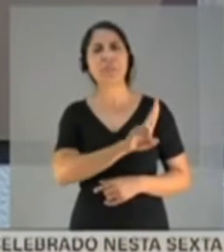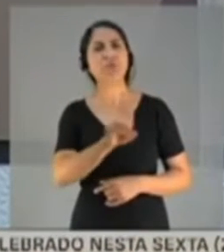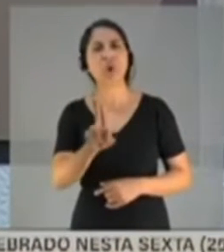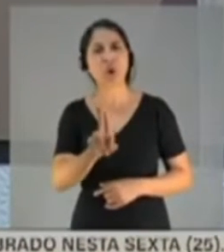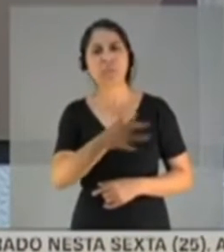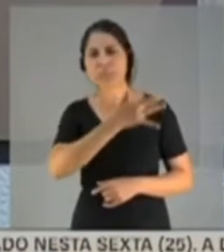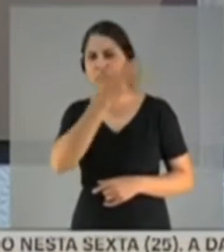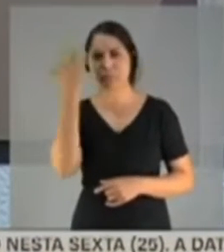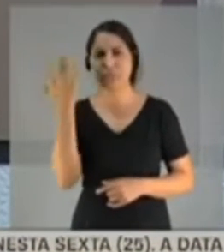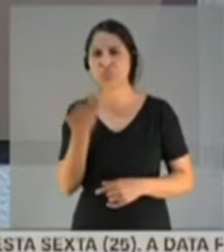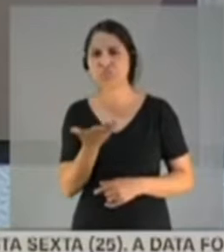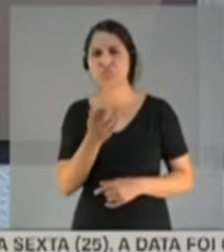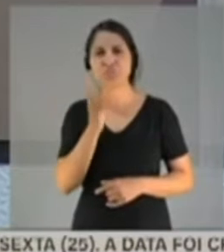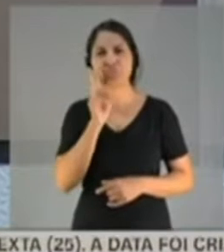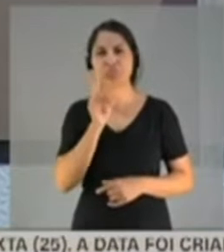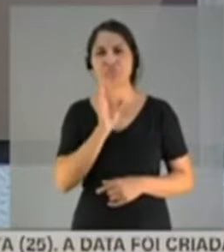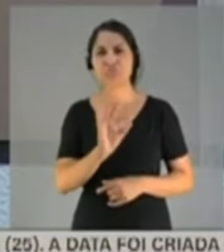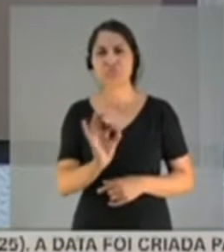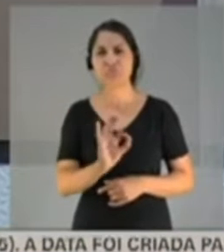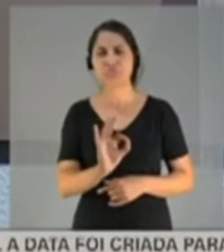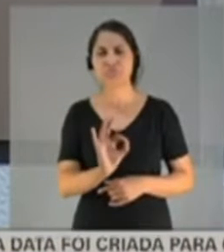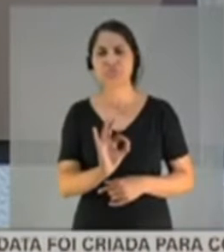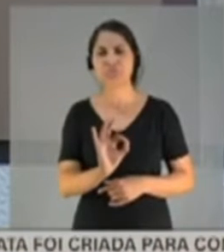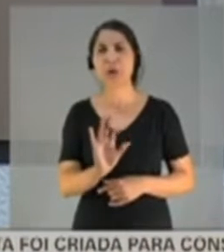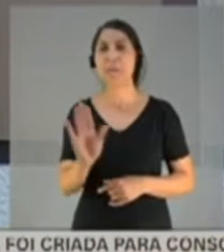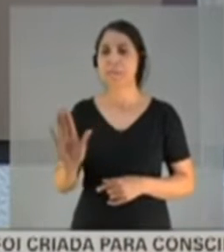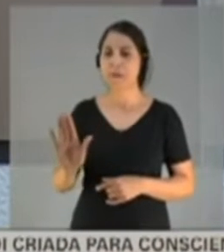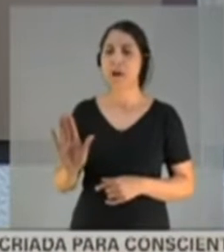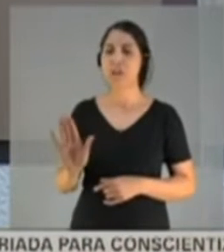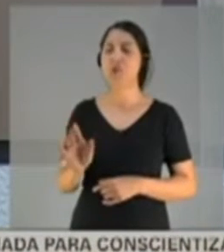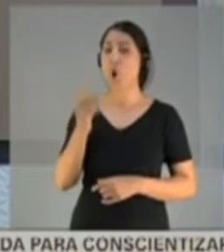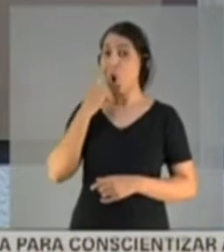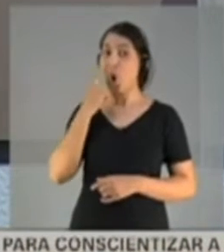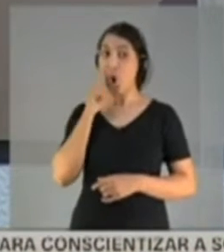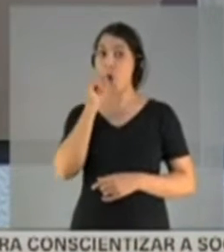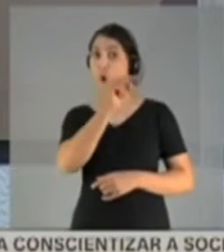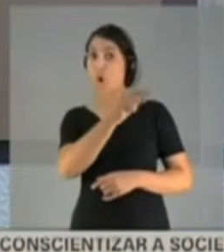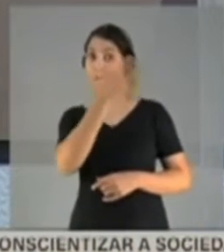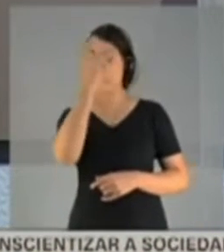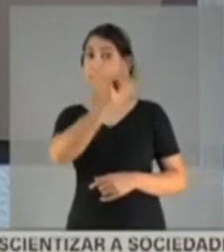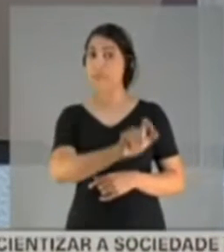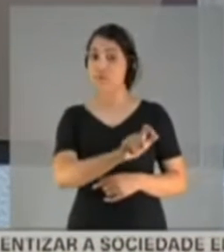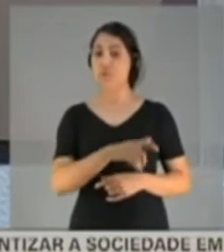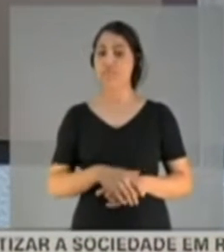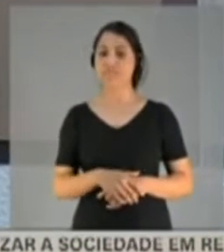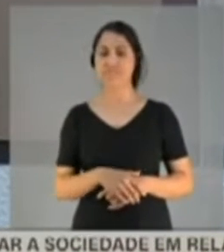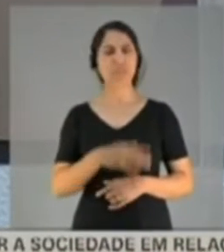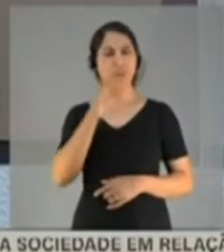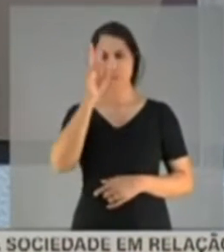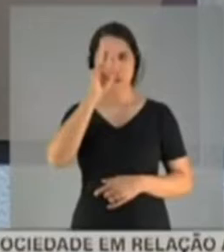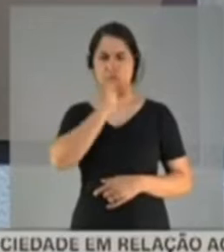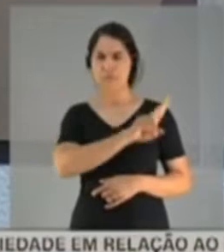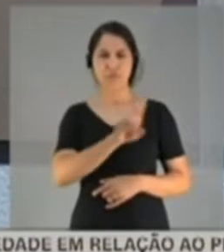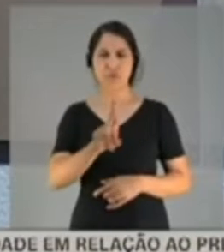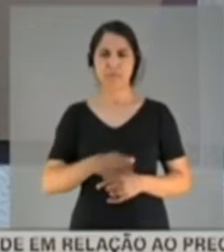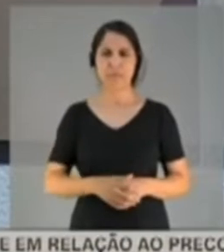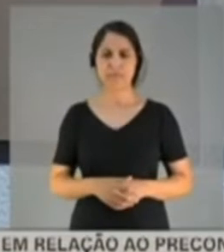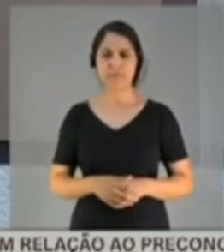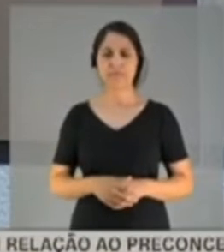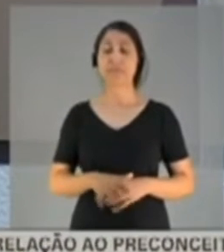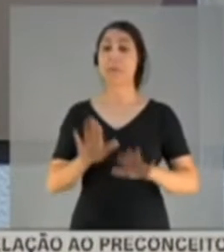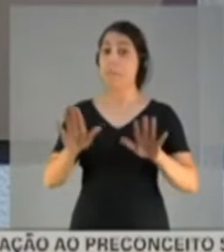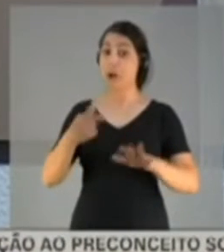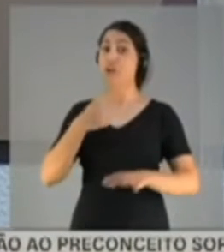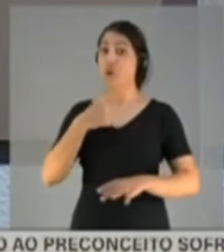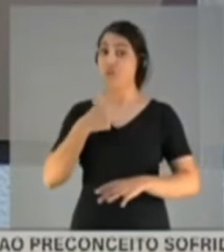até citou um nome para mim, dizendo assim, isso é coisa de fulano, não me recordo. E falou, vou acionar o DG